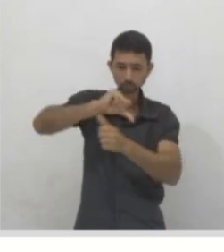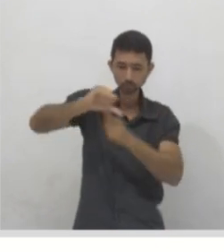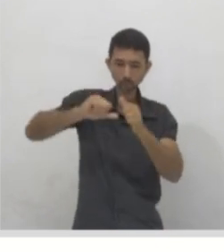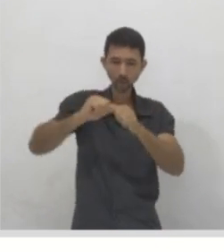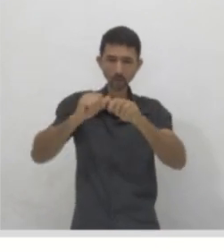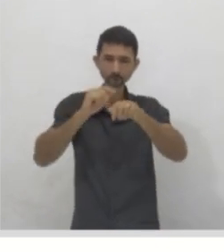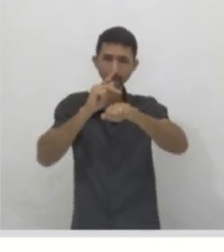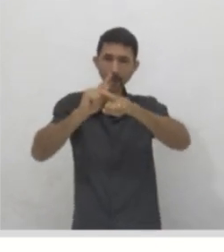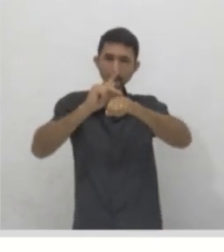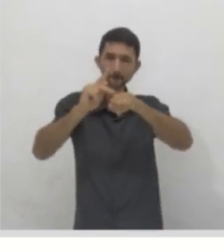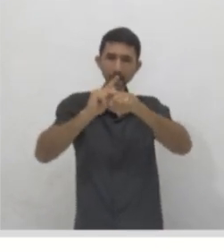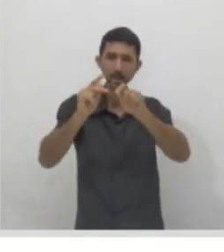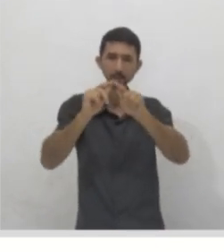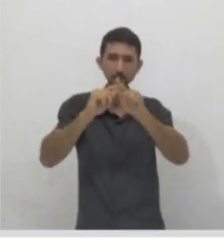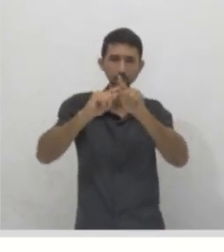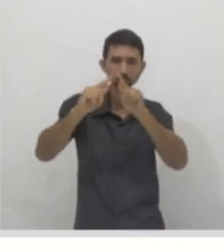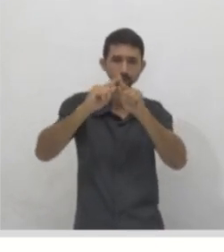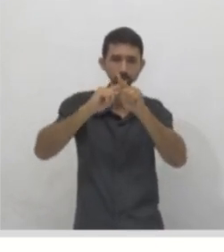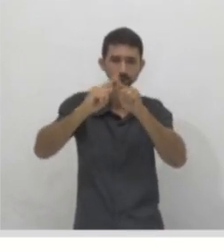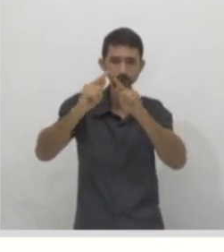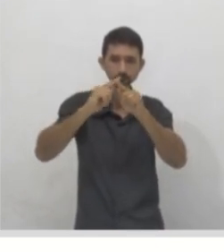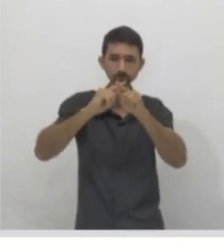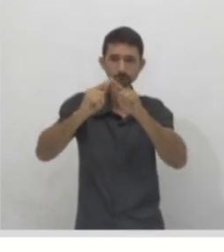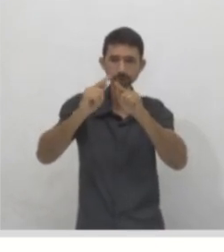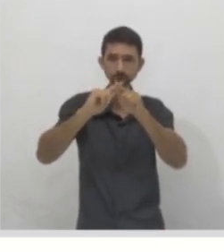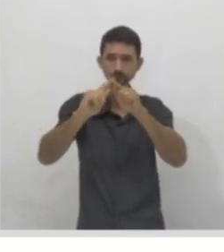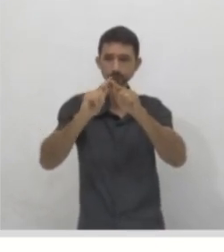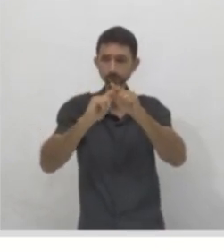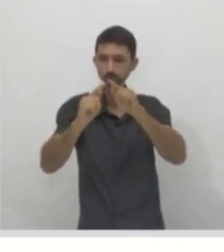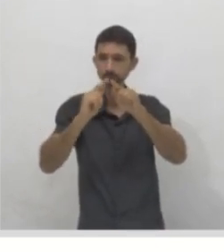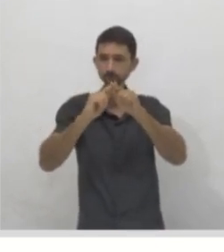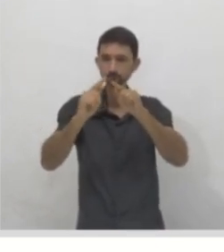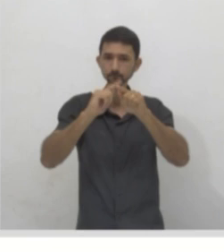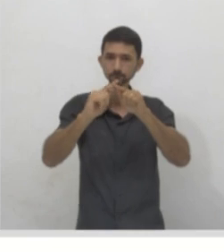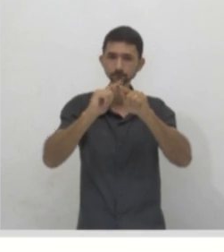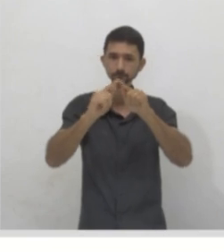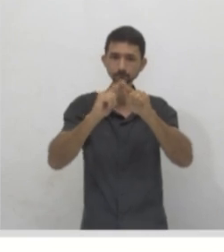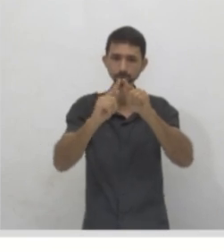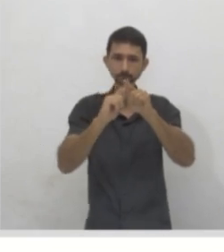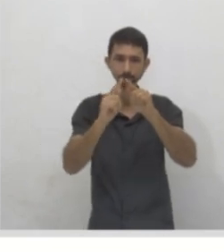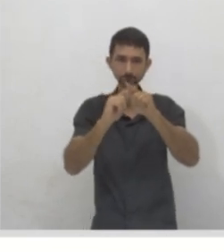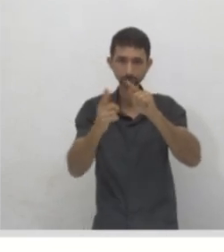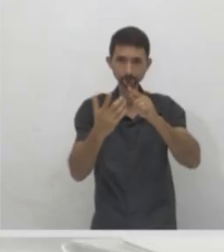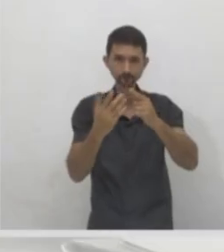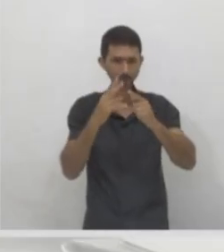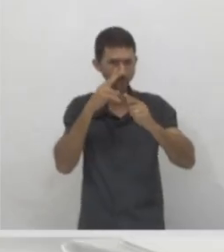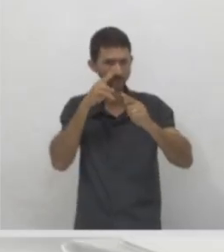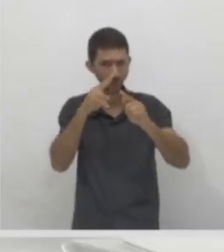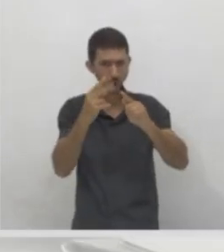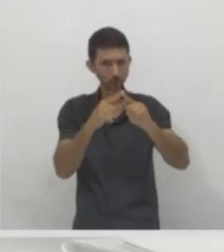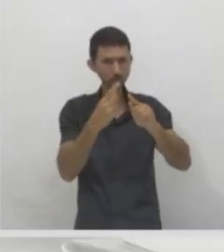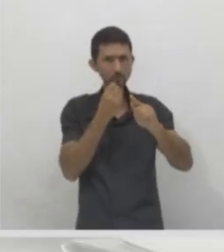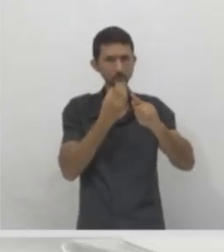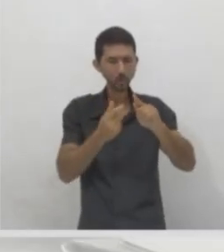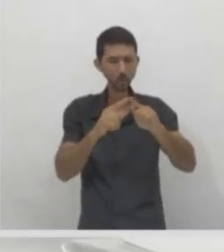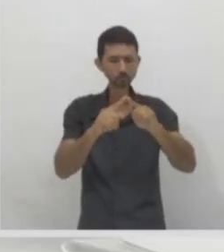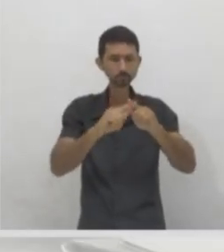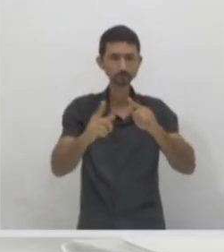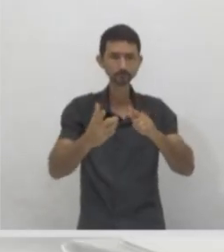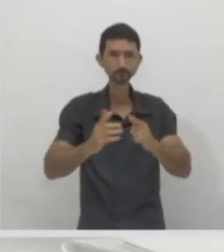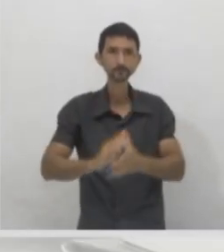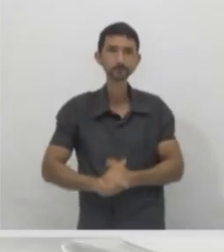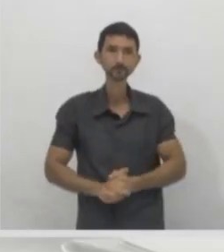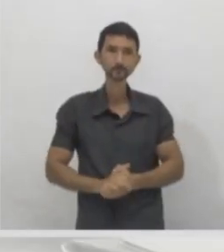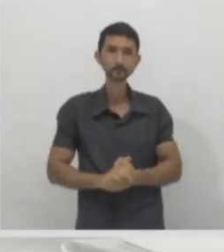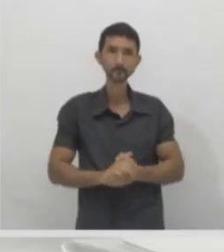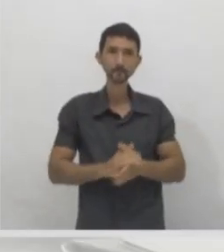que eles vão utilizar mais afiada e mais resistente. Ok? Bem, no